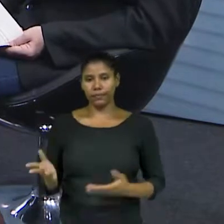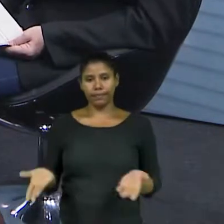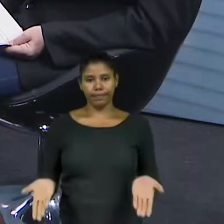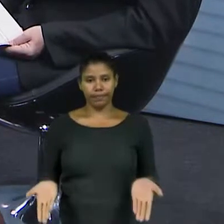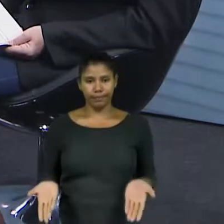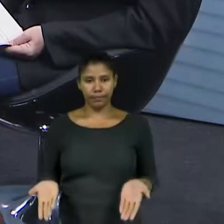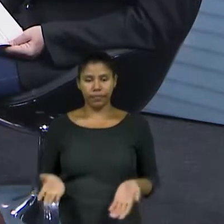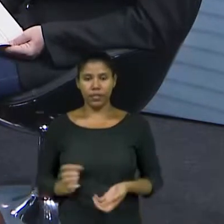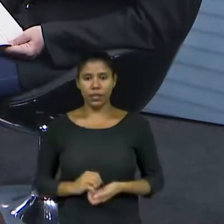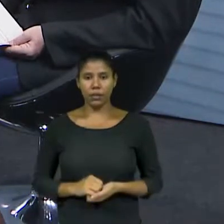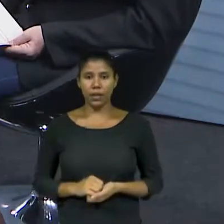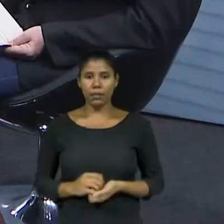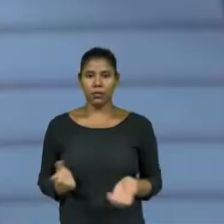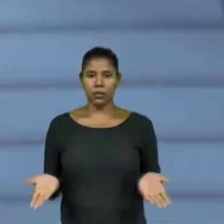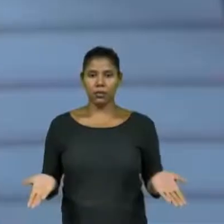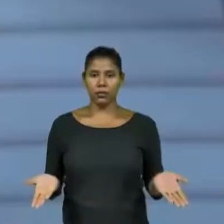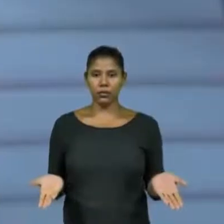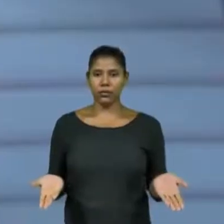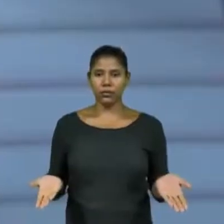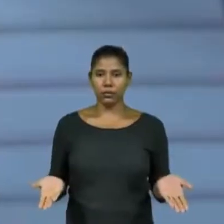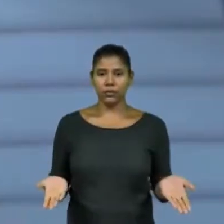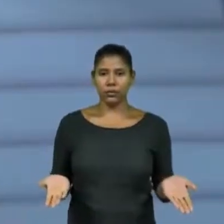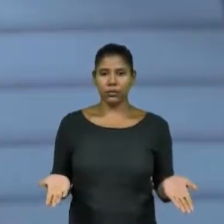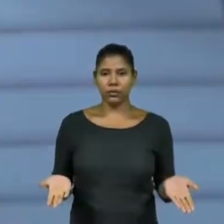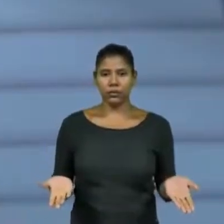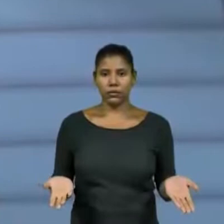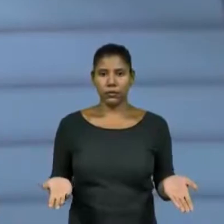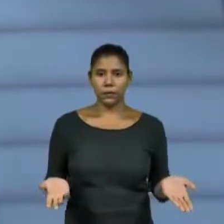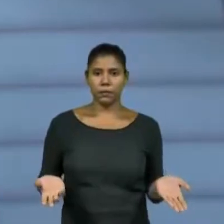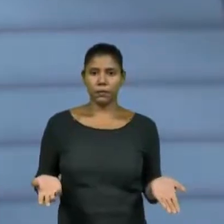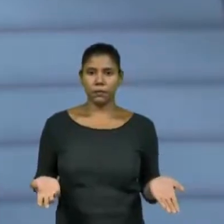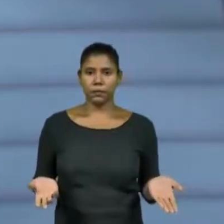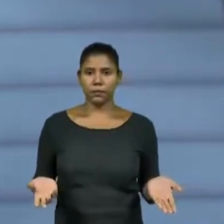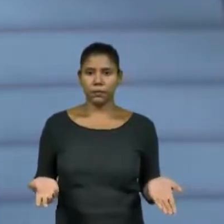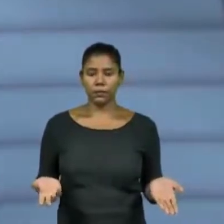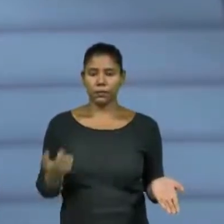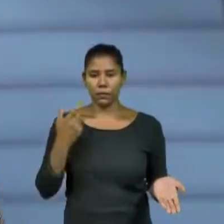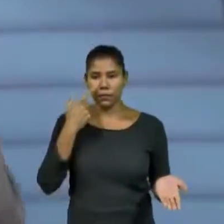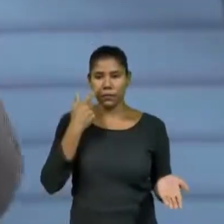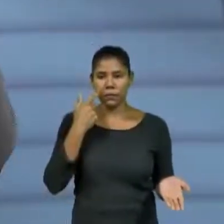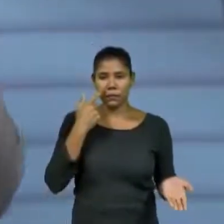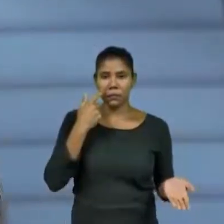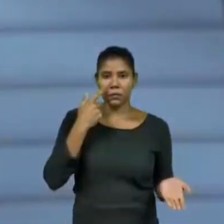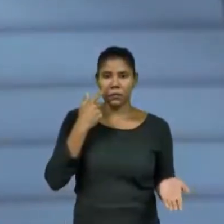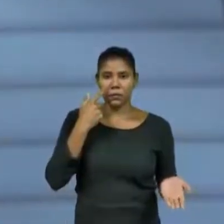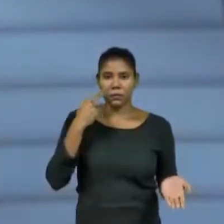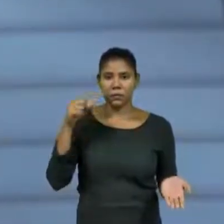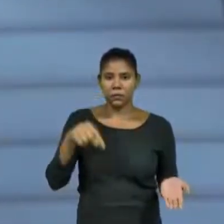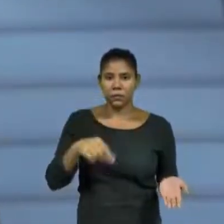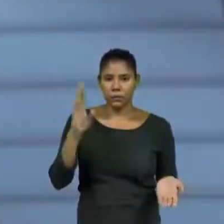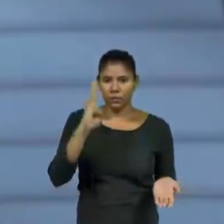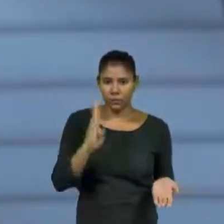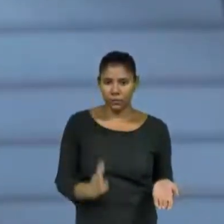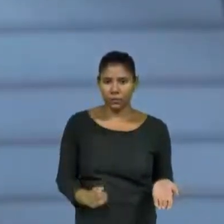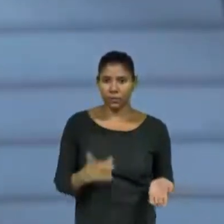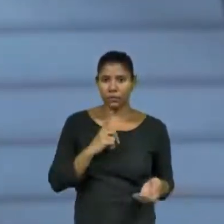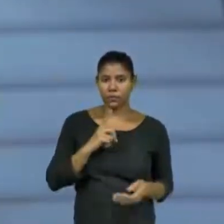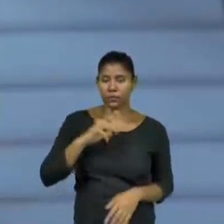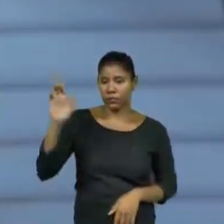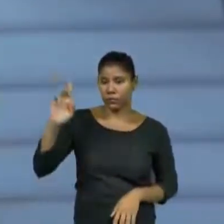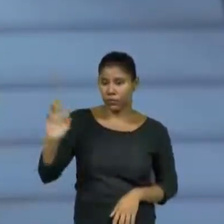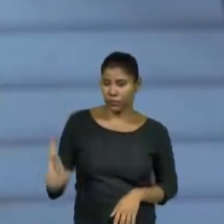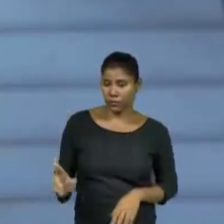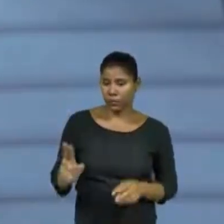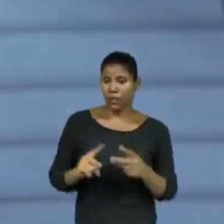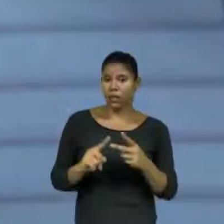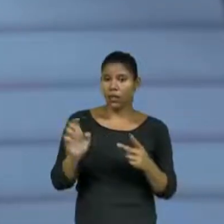parte da amônia que nós utilizamos. Ele falou também da amônia. Nós utilizamos no Brasil, vem da Europa e da Rússia. E